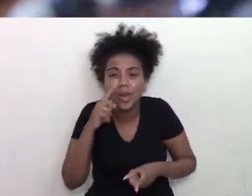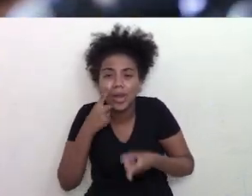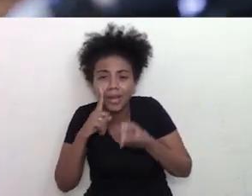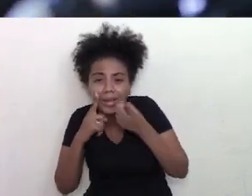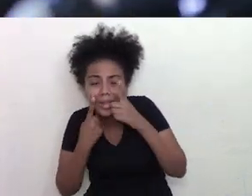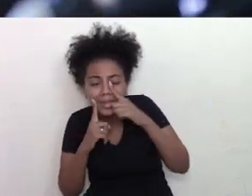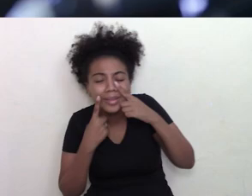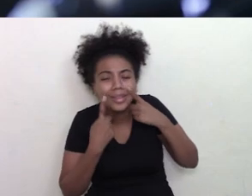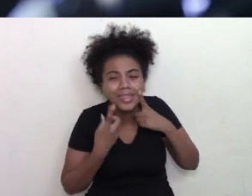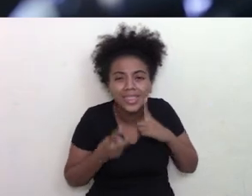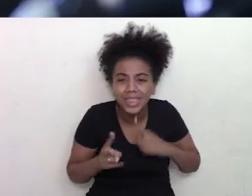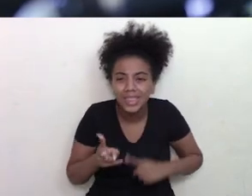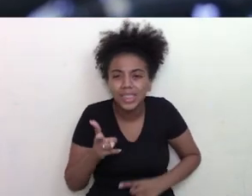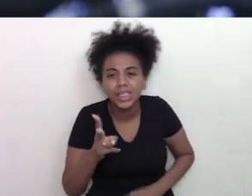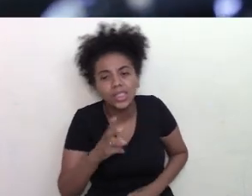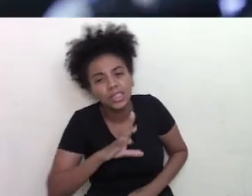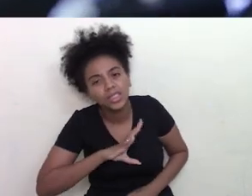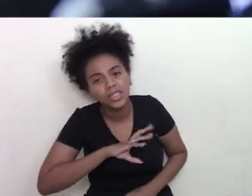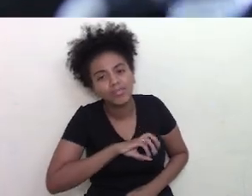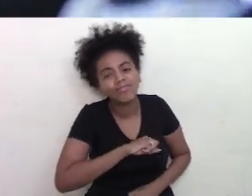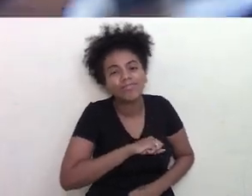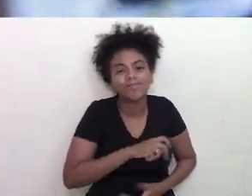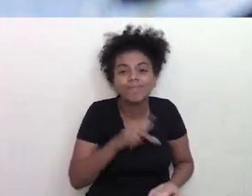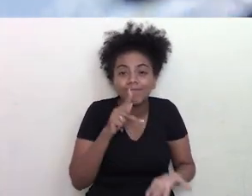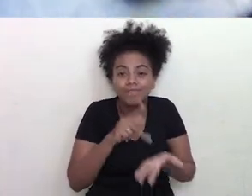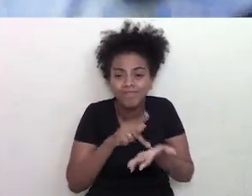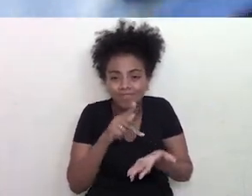sempre amor de verdade.